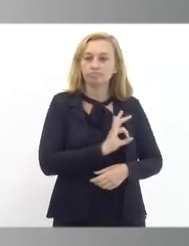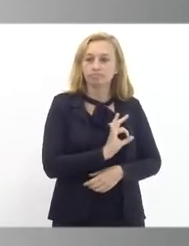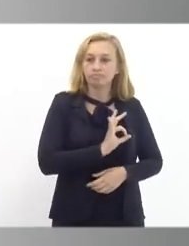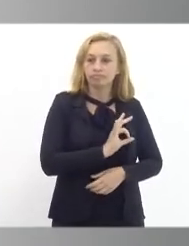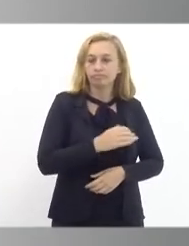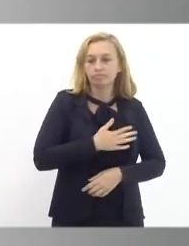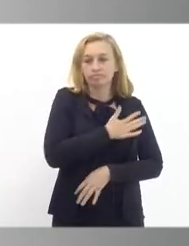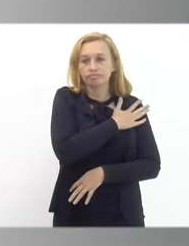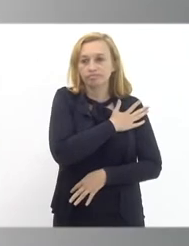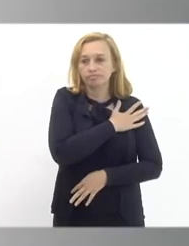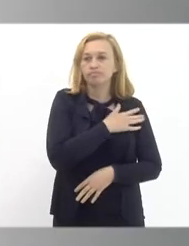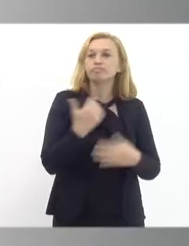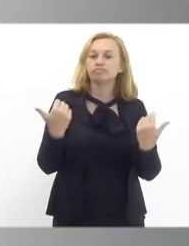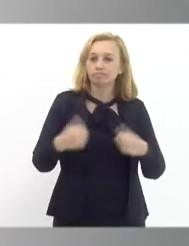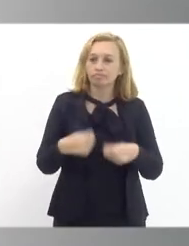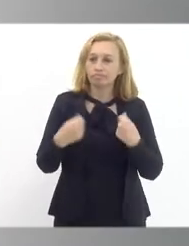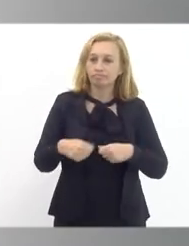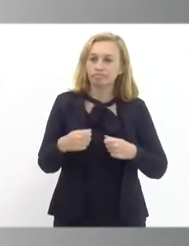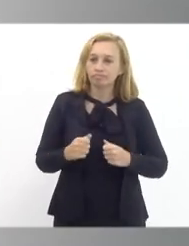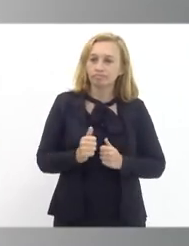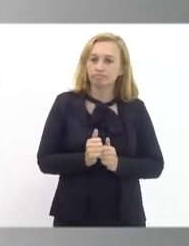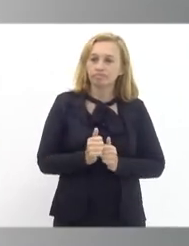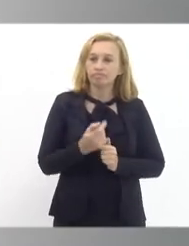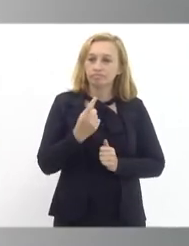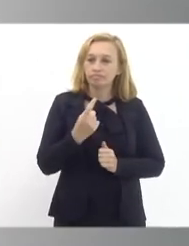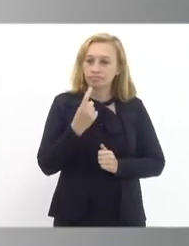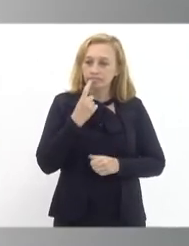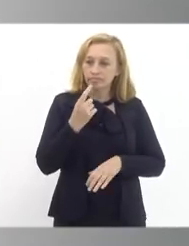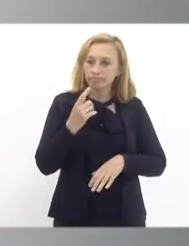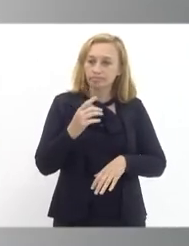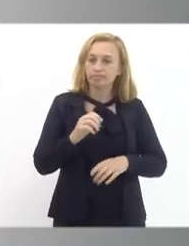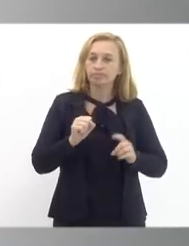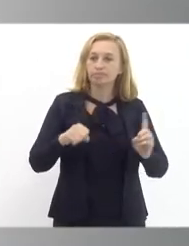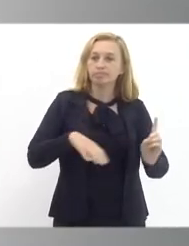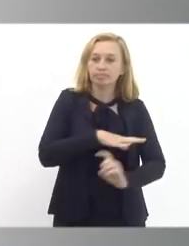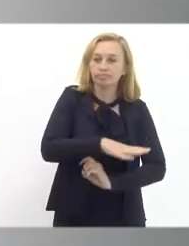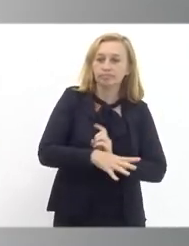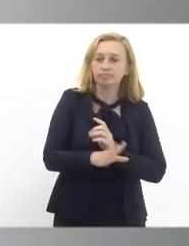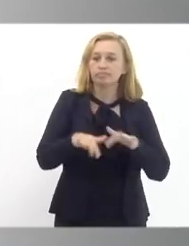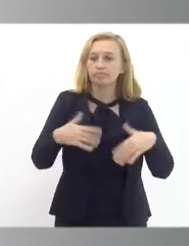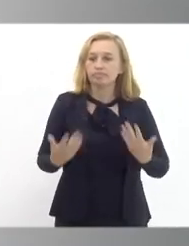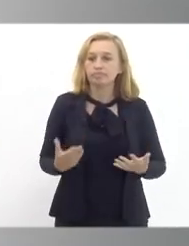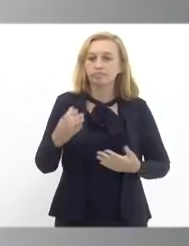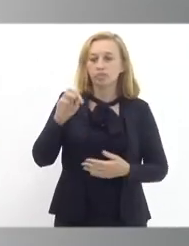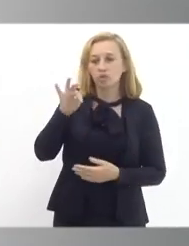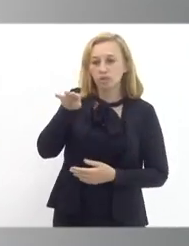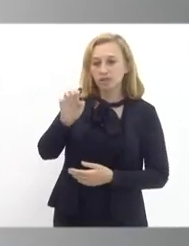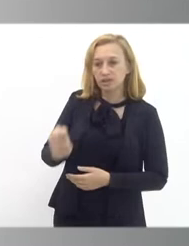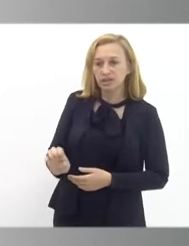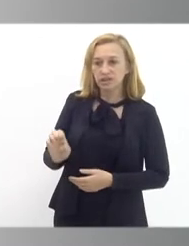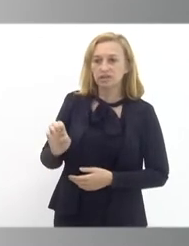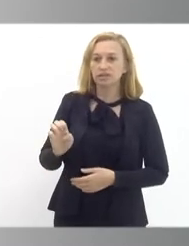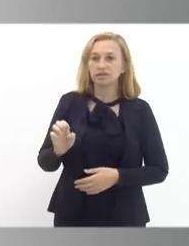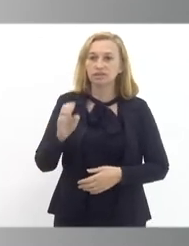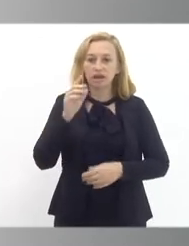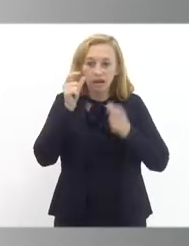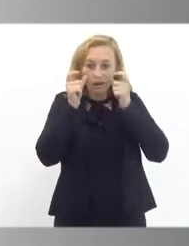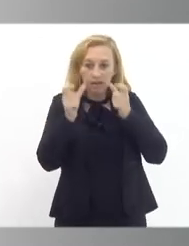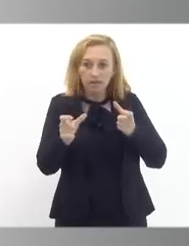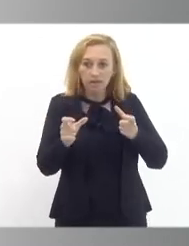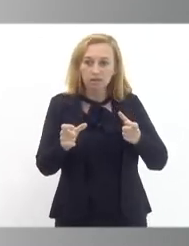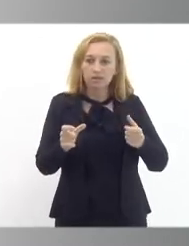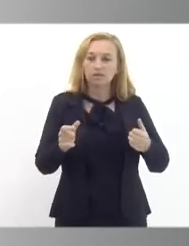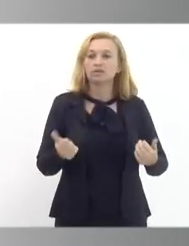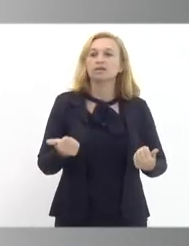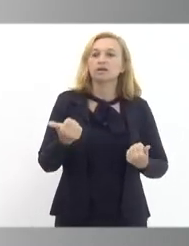Militar, ela precisa estar próximo da sociedade. Então, o comandante está muito atento a isso. Conte com o Comando de Polícia Militar,